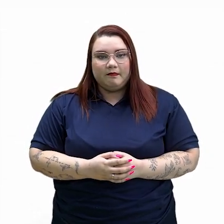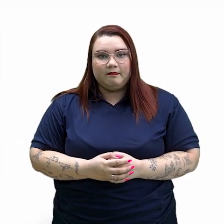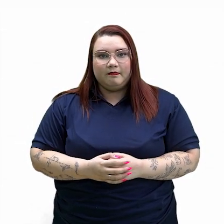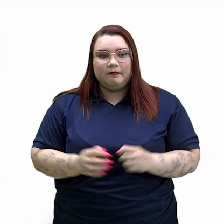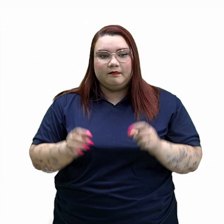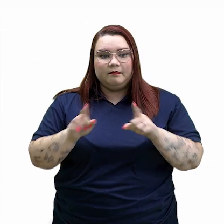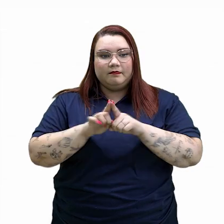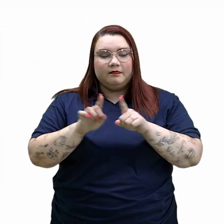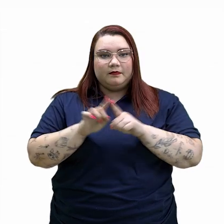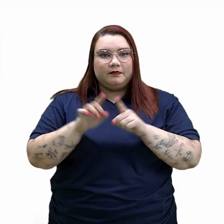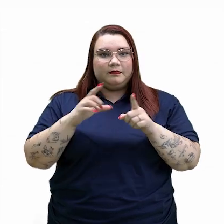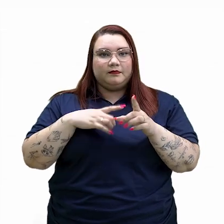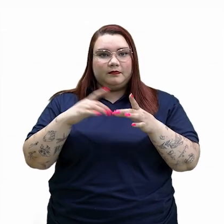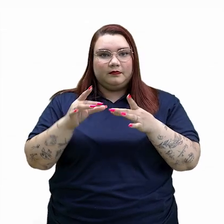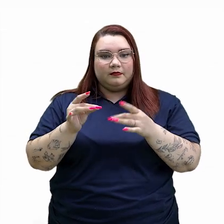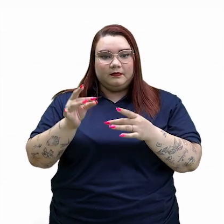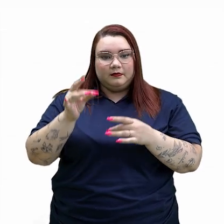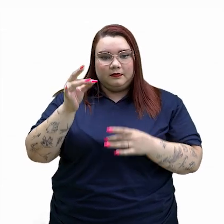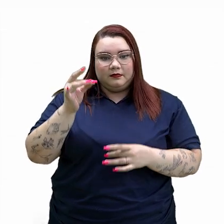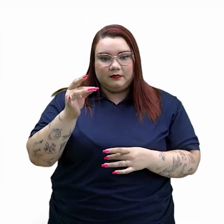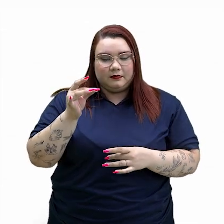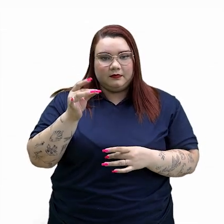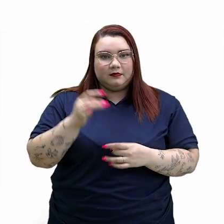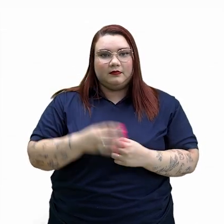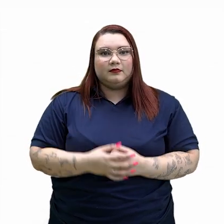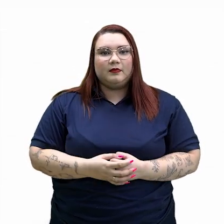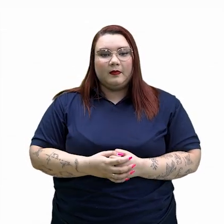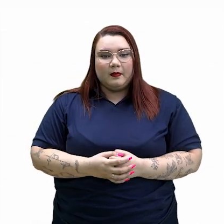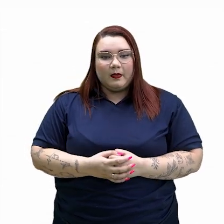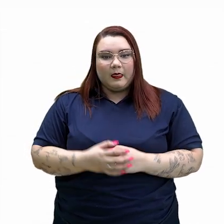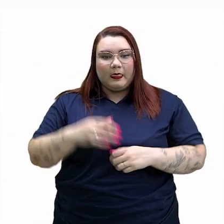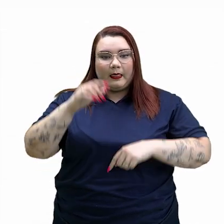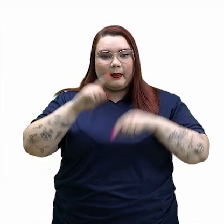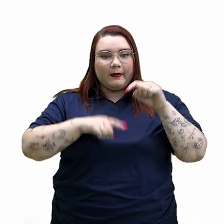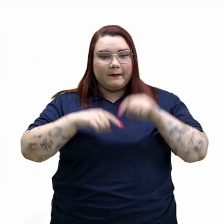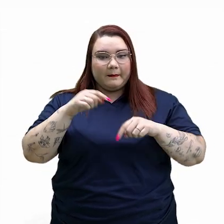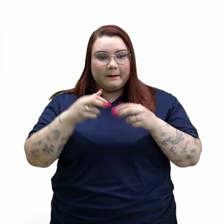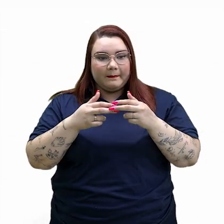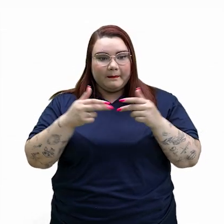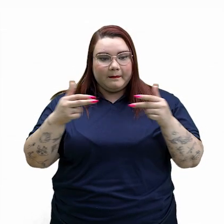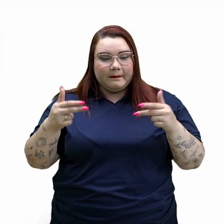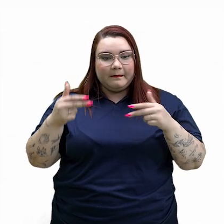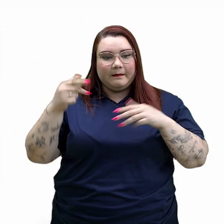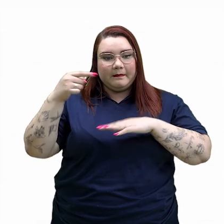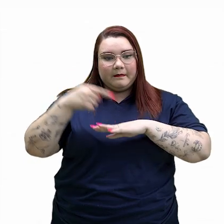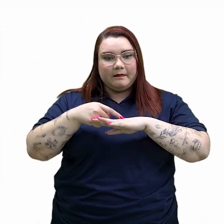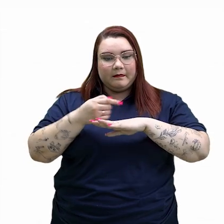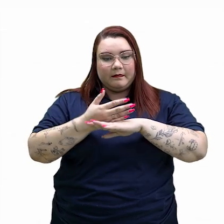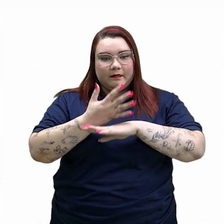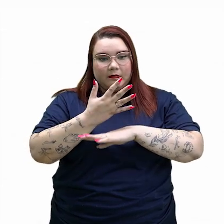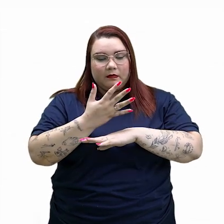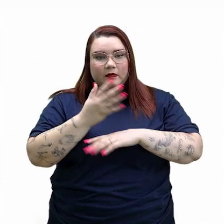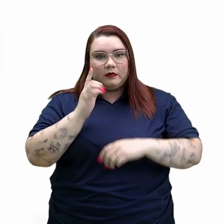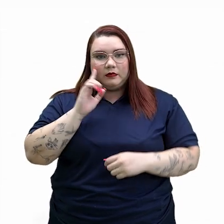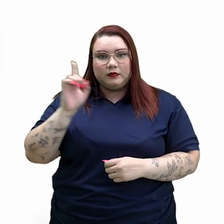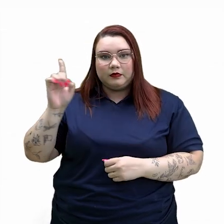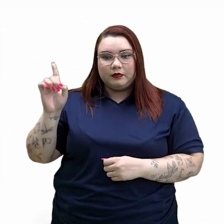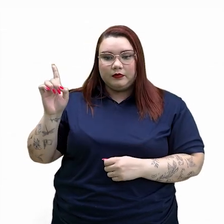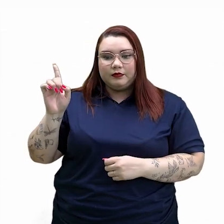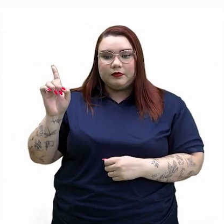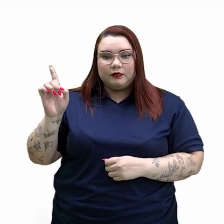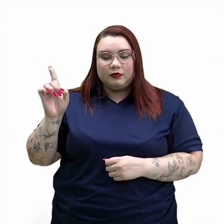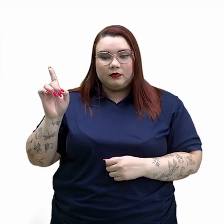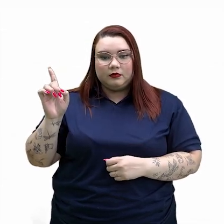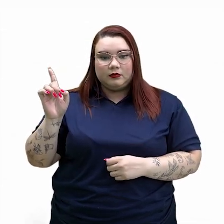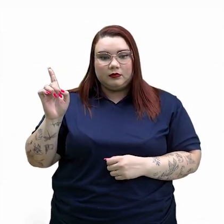Ampliando-as e detalhando-as. Ou seja, os instrumentos ópticos, que são dispositivos